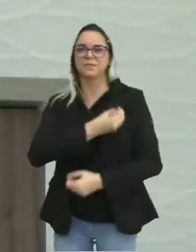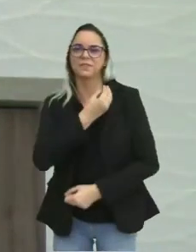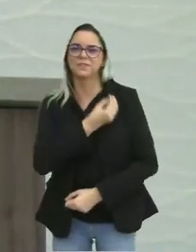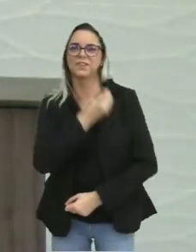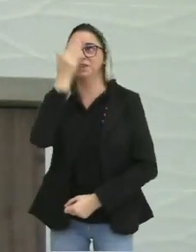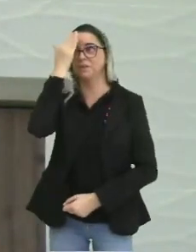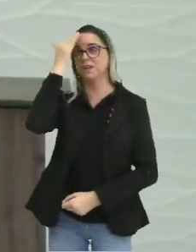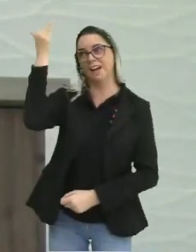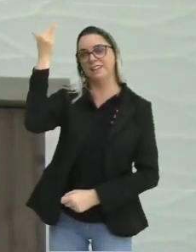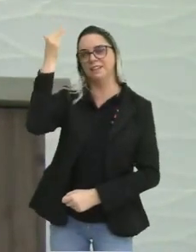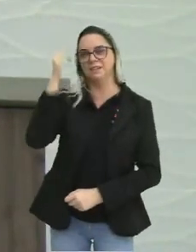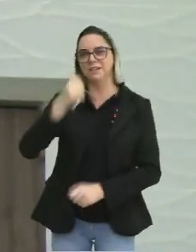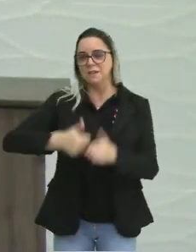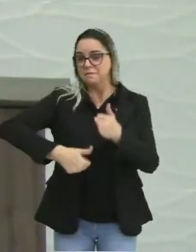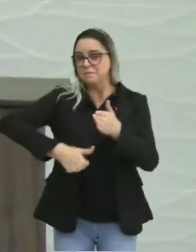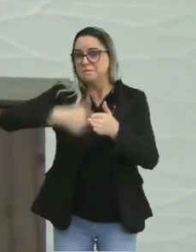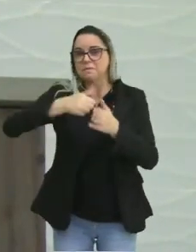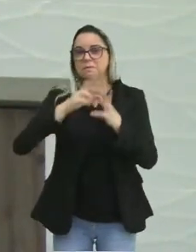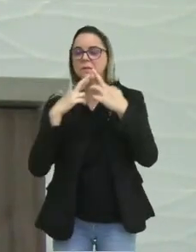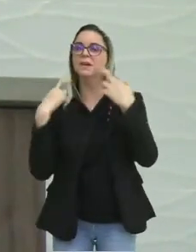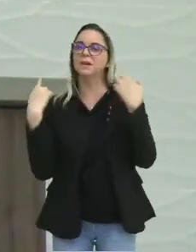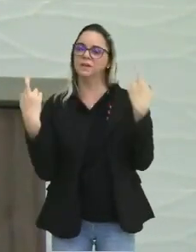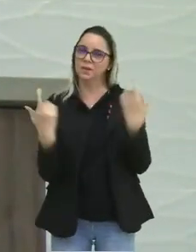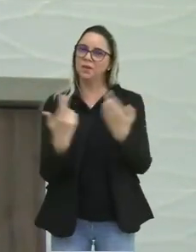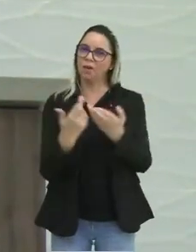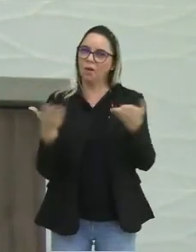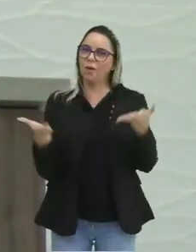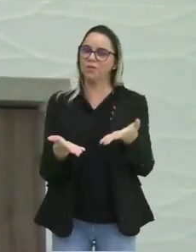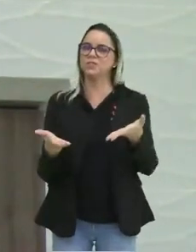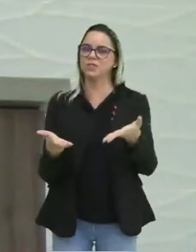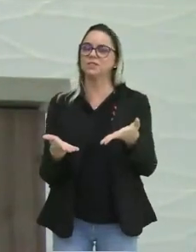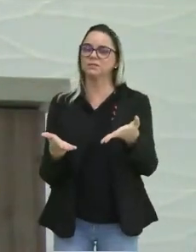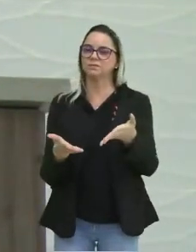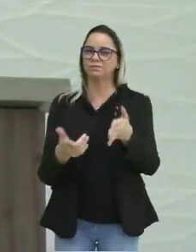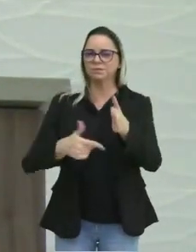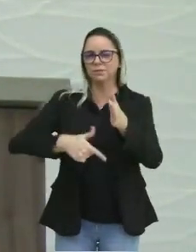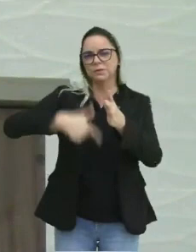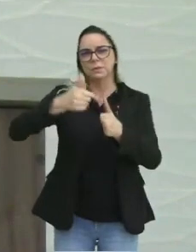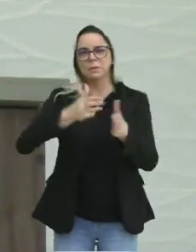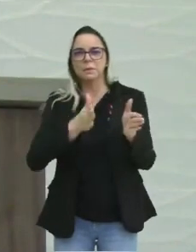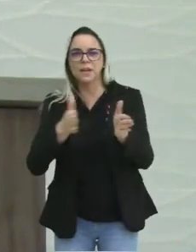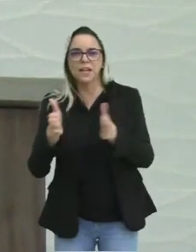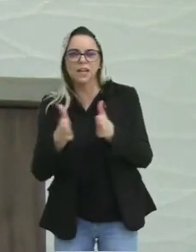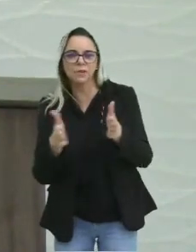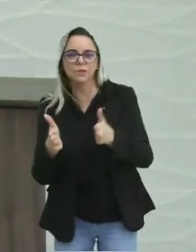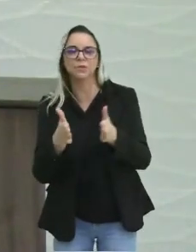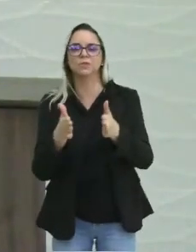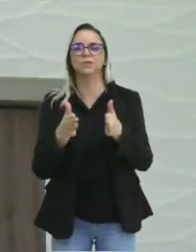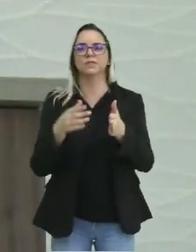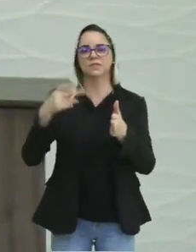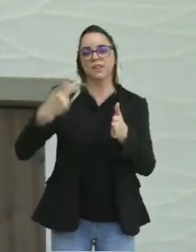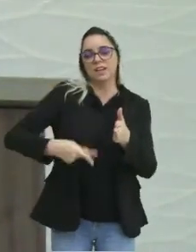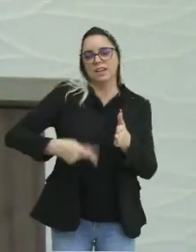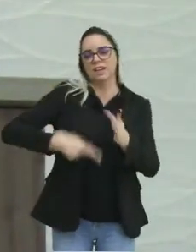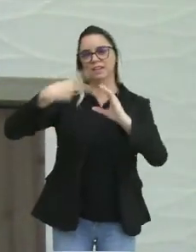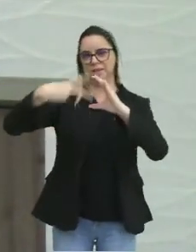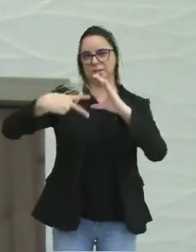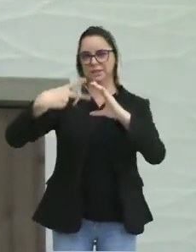primeira sessão do segundo período legislativo aqui desta